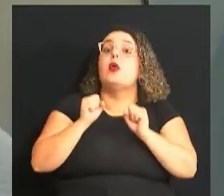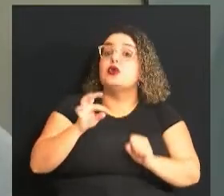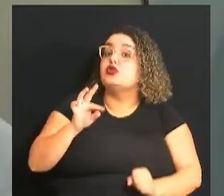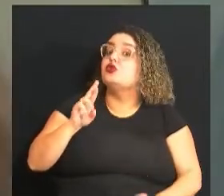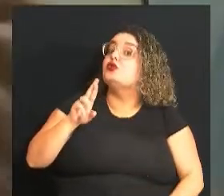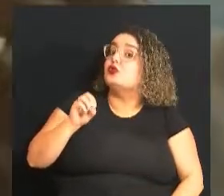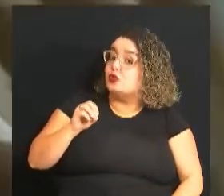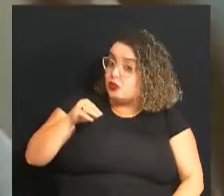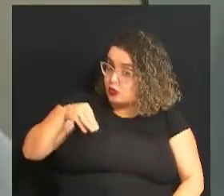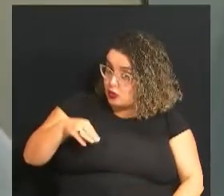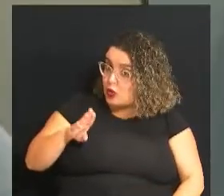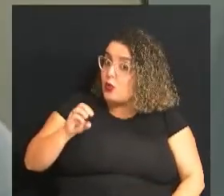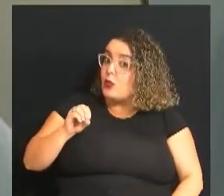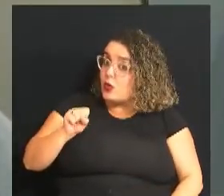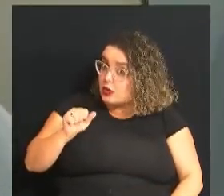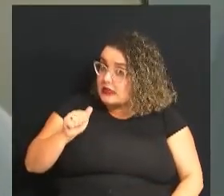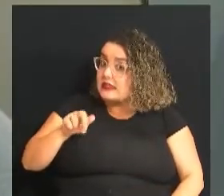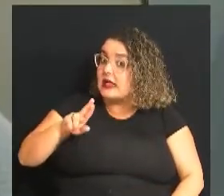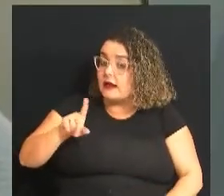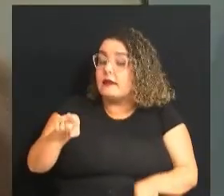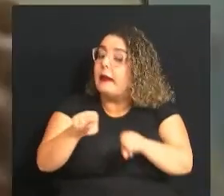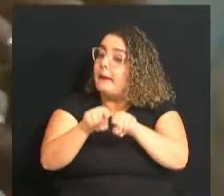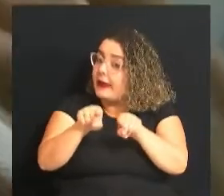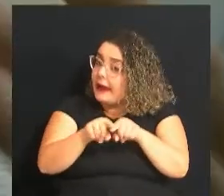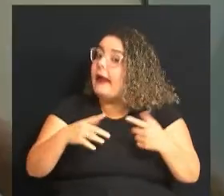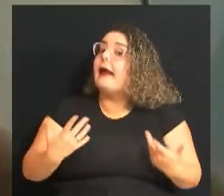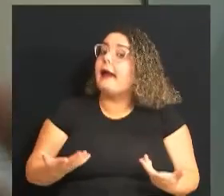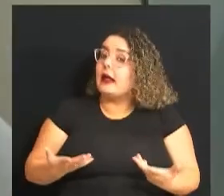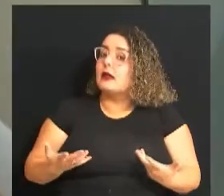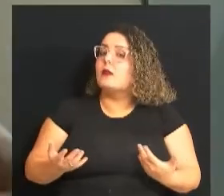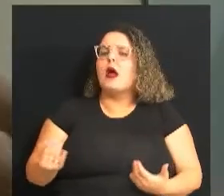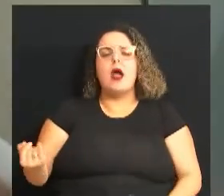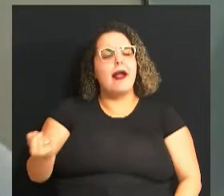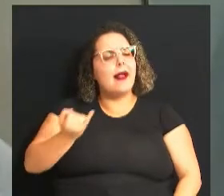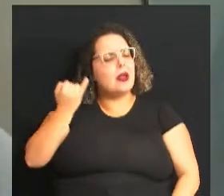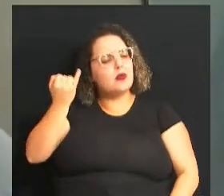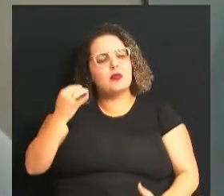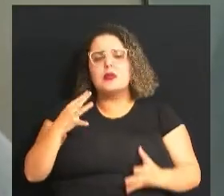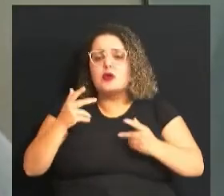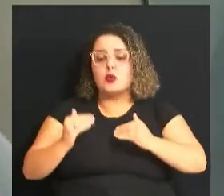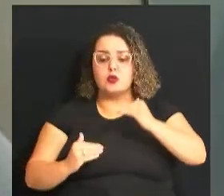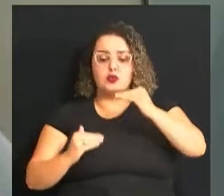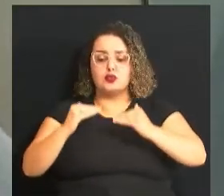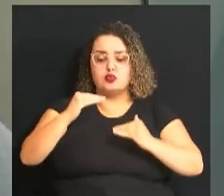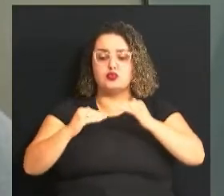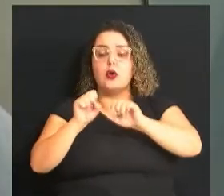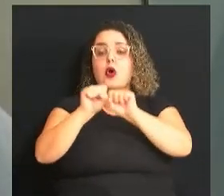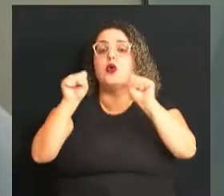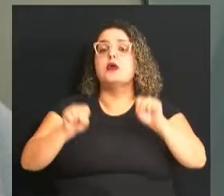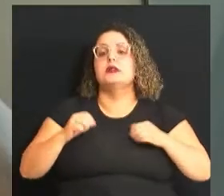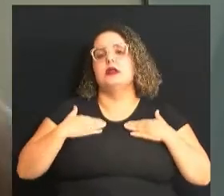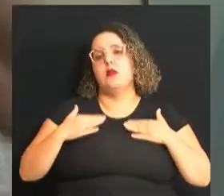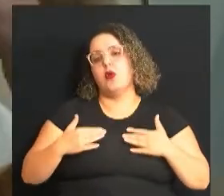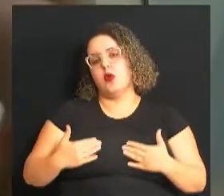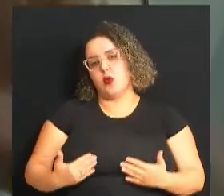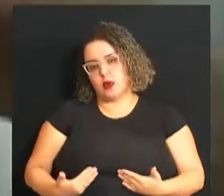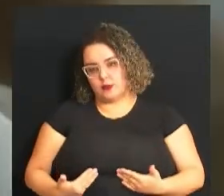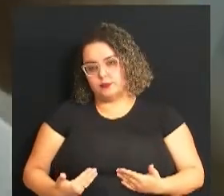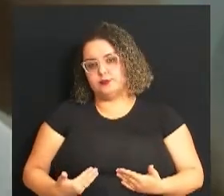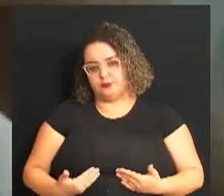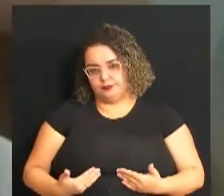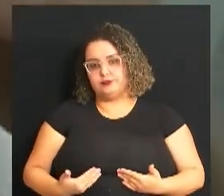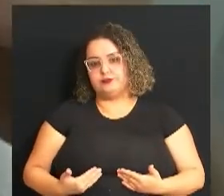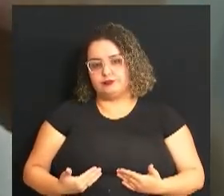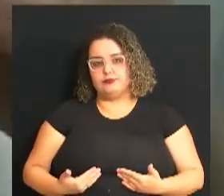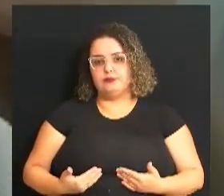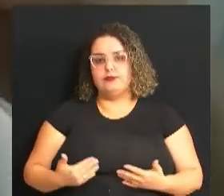é muito importante para todo o equilíbrio dos sistemas do nosso organismo. Ele é como